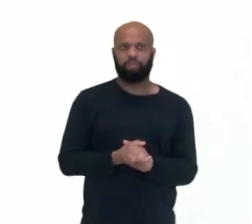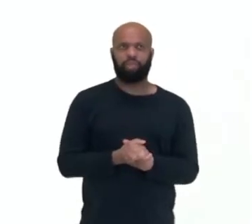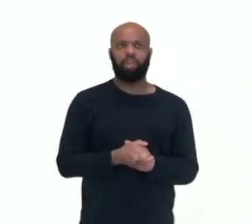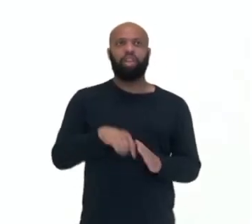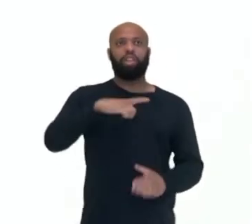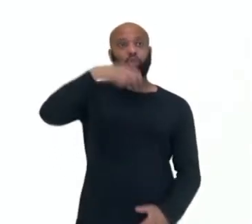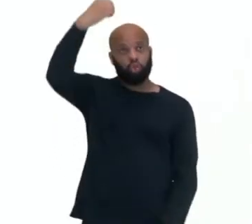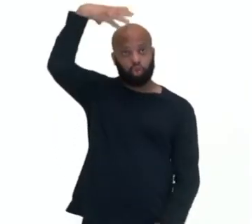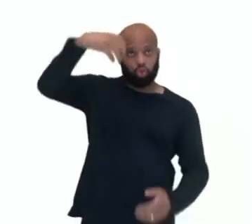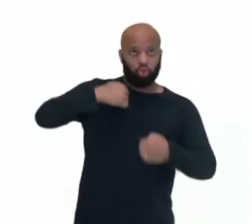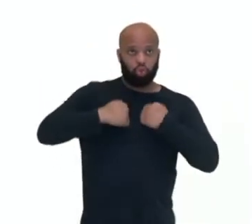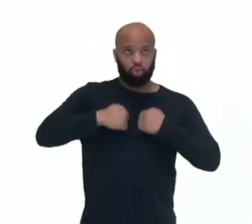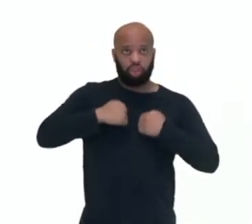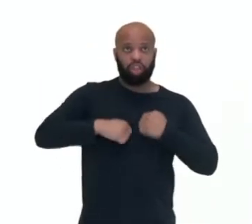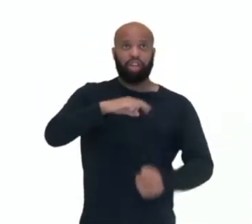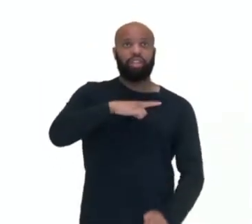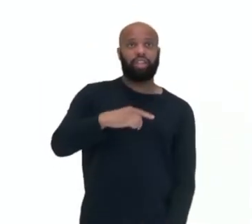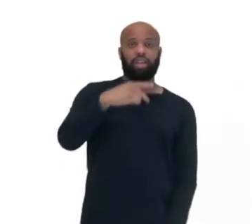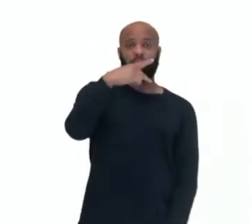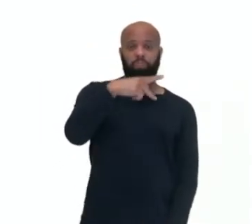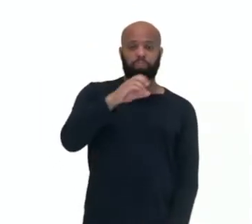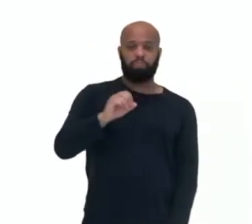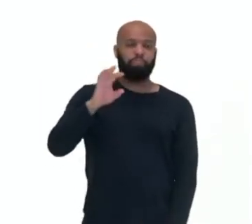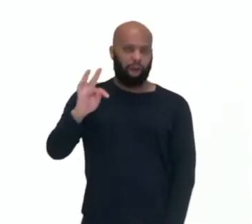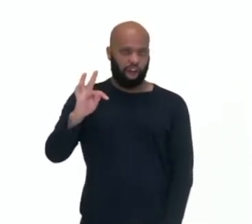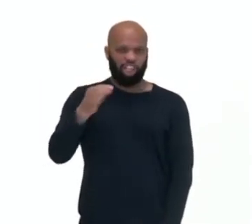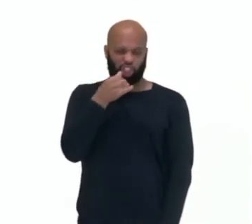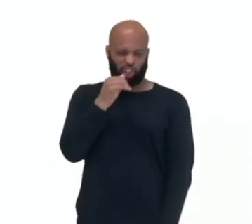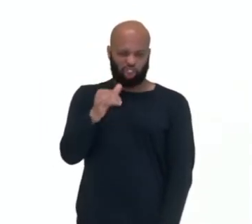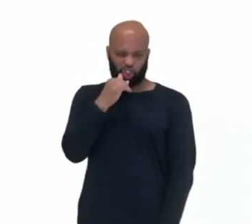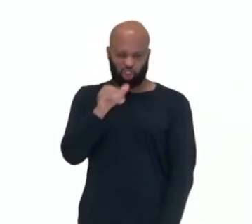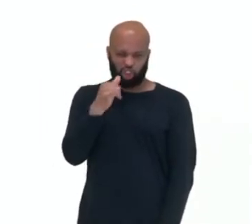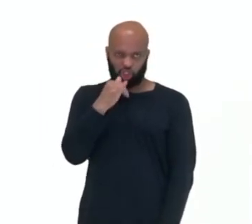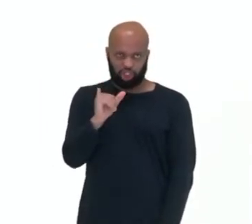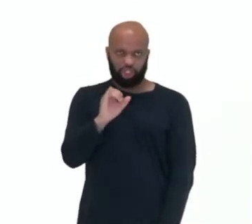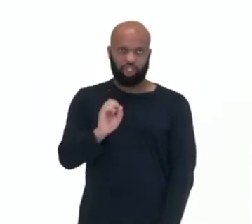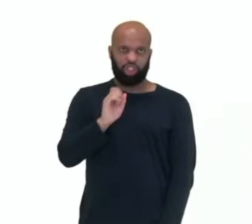Um chuveiro elétrico de potência, olha lá, potência